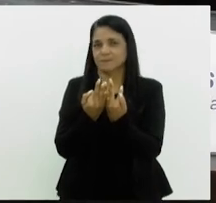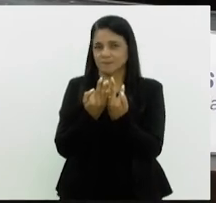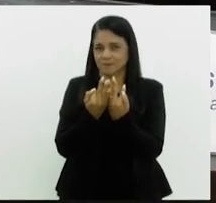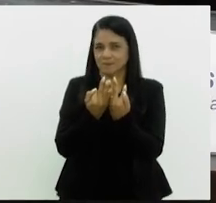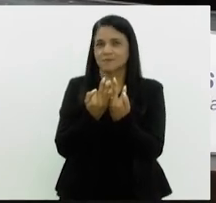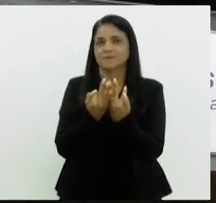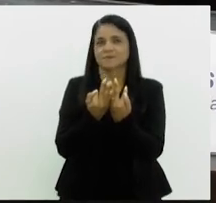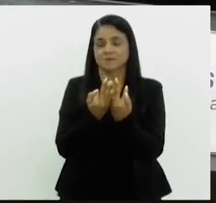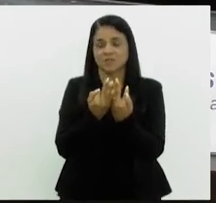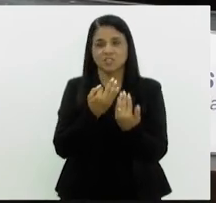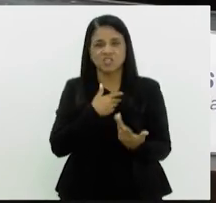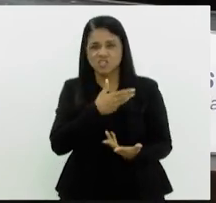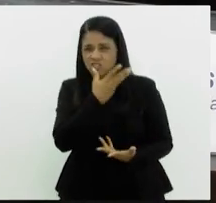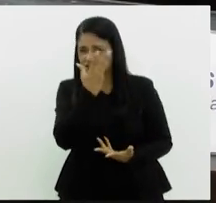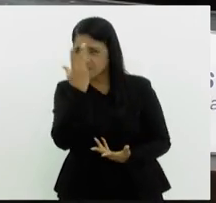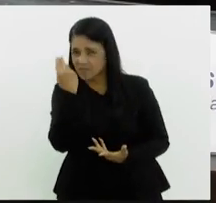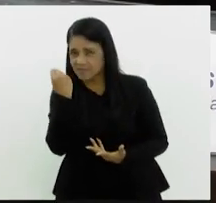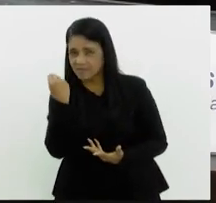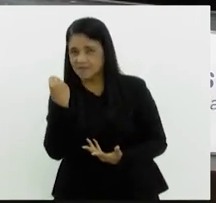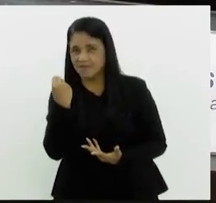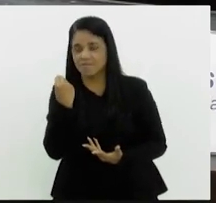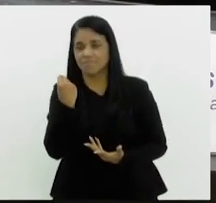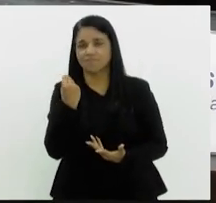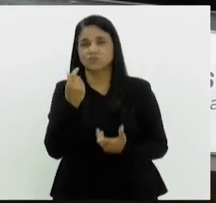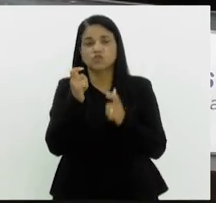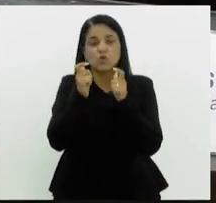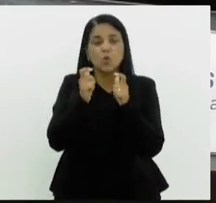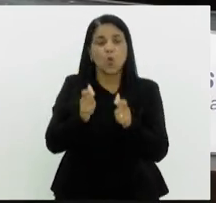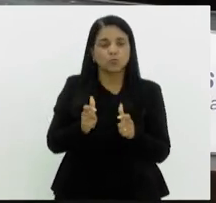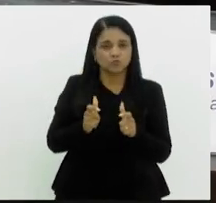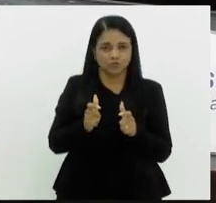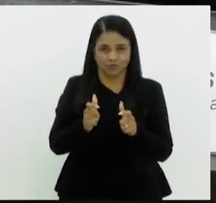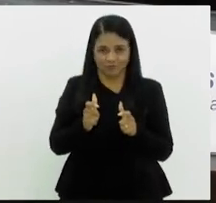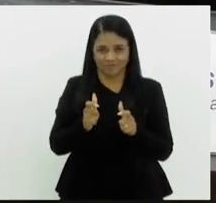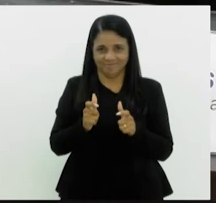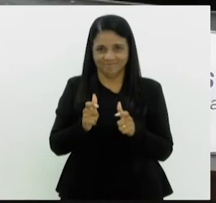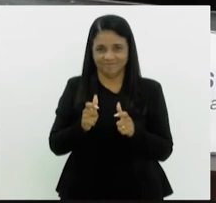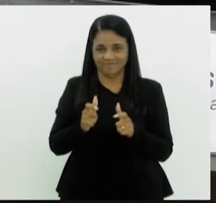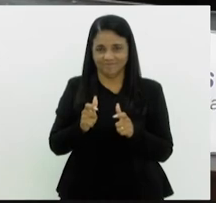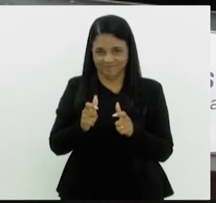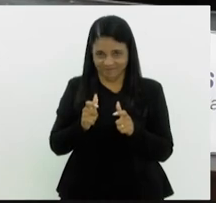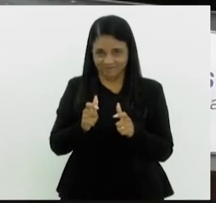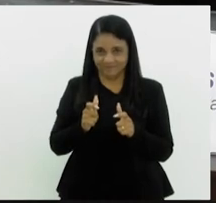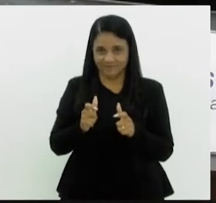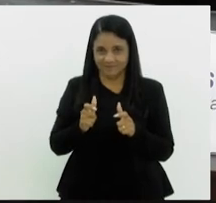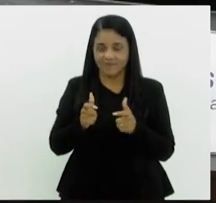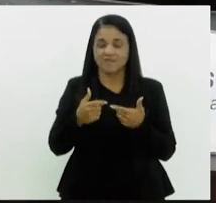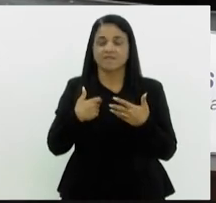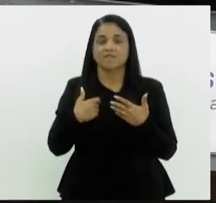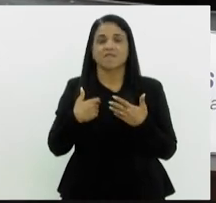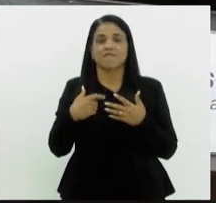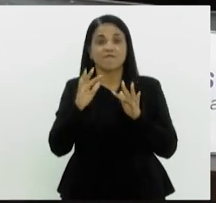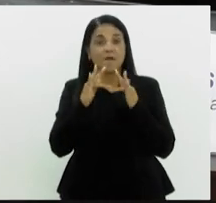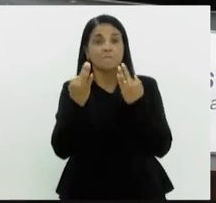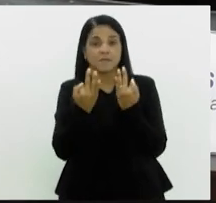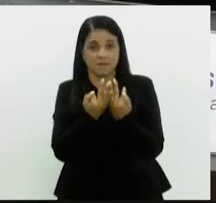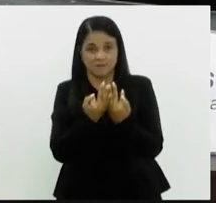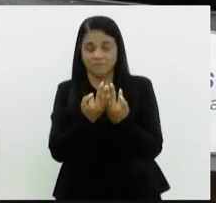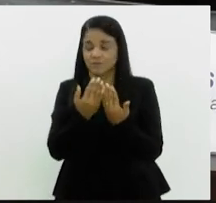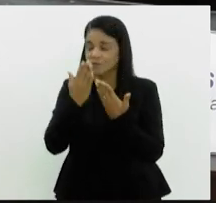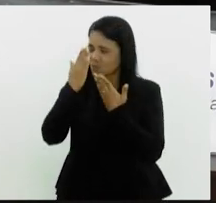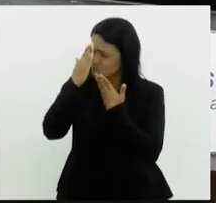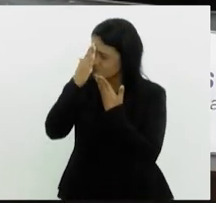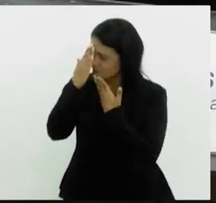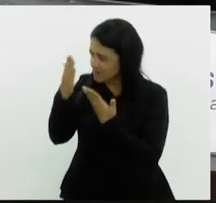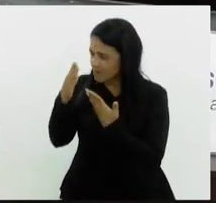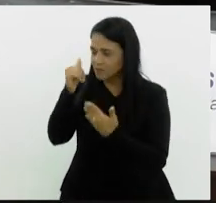que nós somos e as nossas raízes. Aí só tenho a agradecer. Muito obrigado, mamãe.